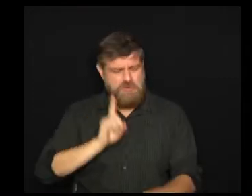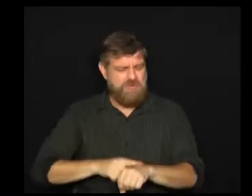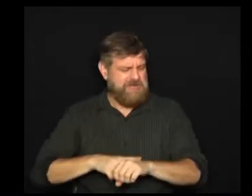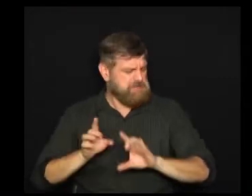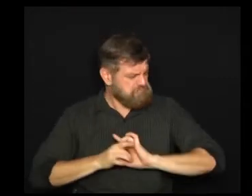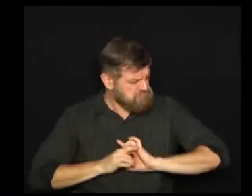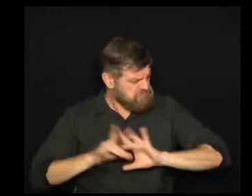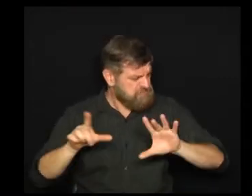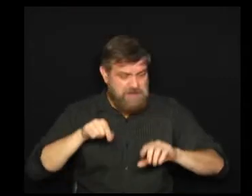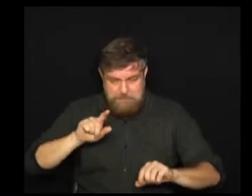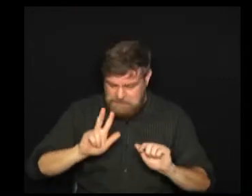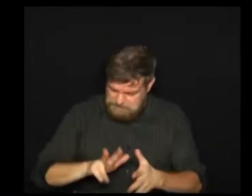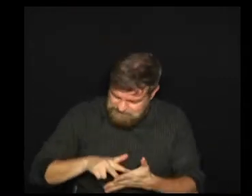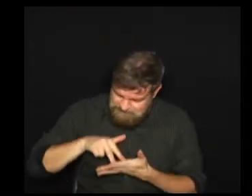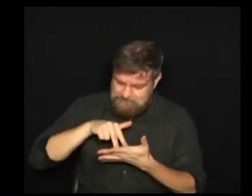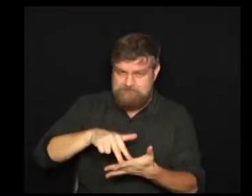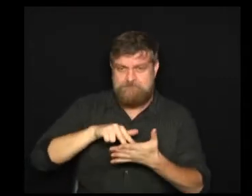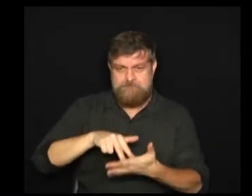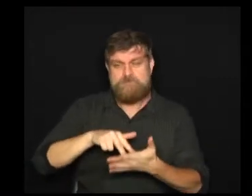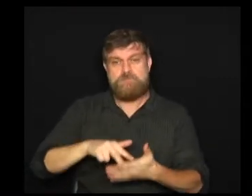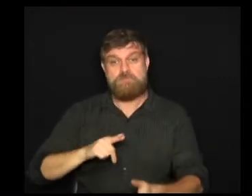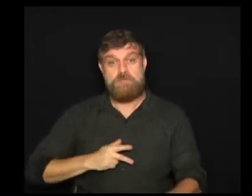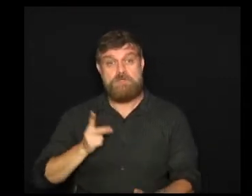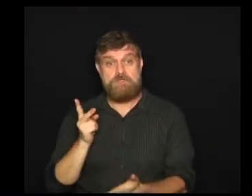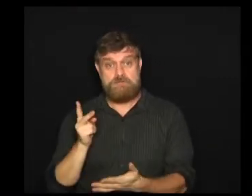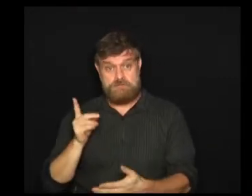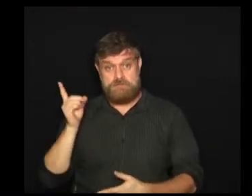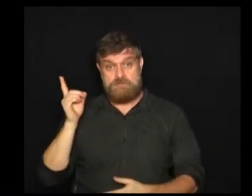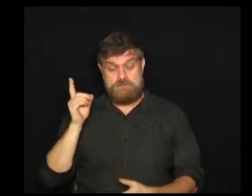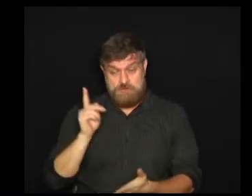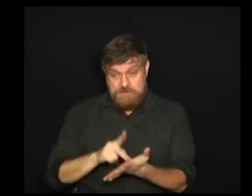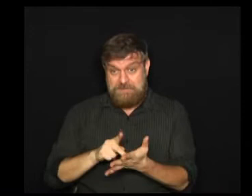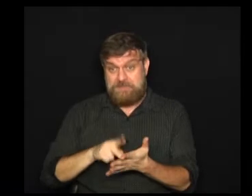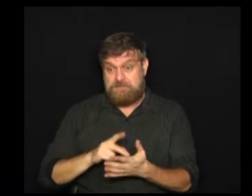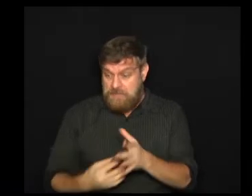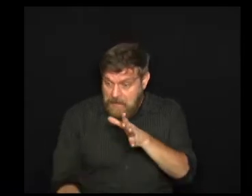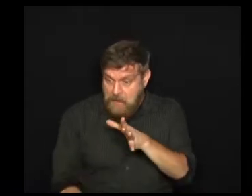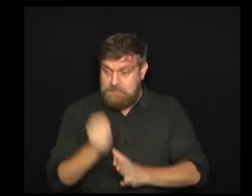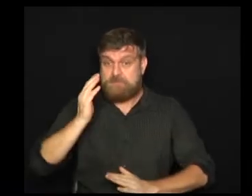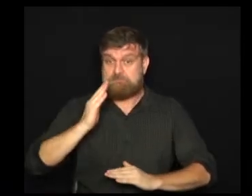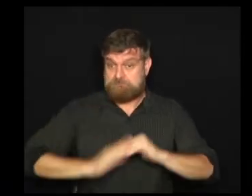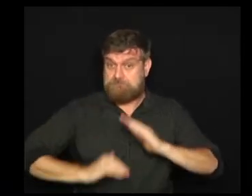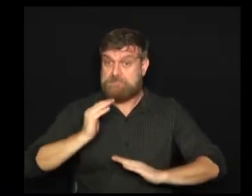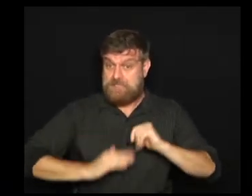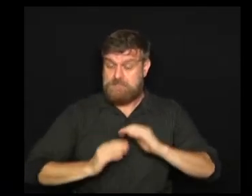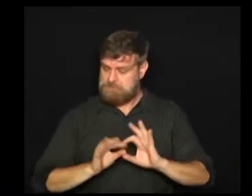pessoal se empenha, né, de verdade para fazer acontecer.